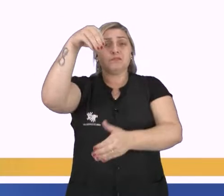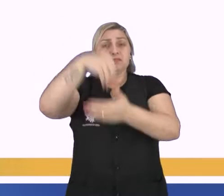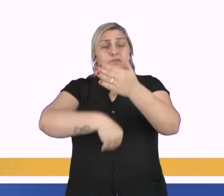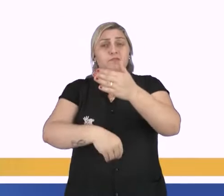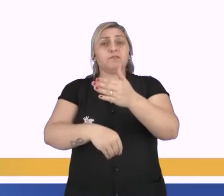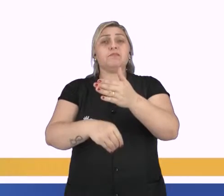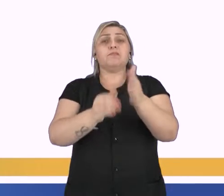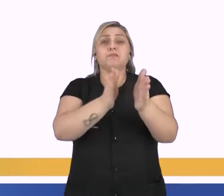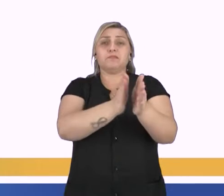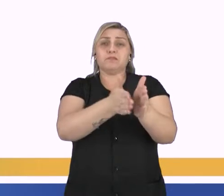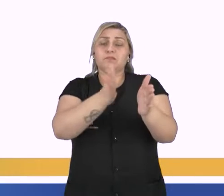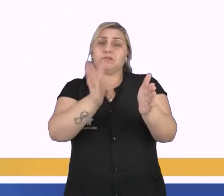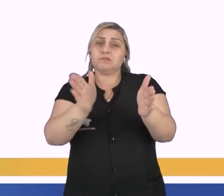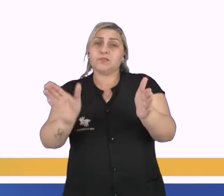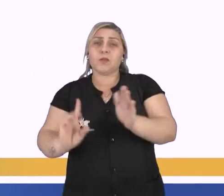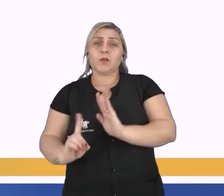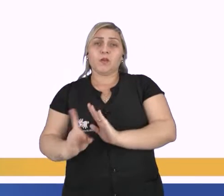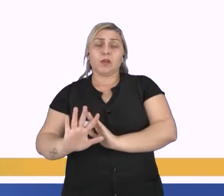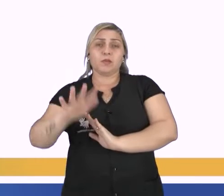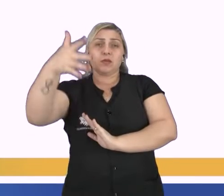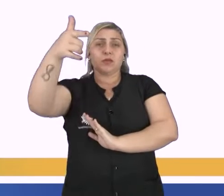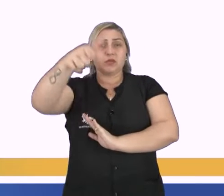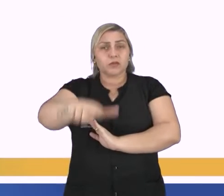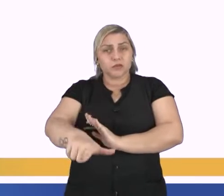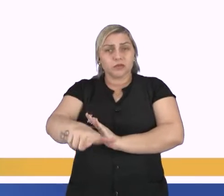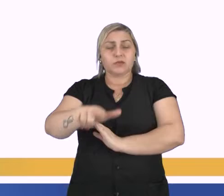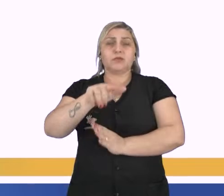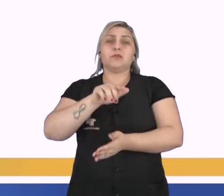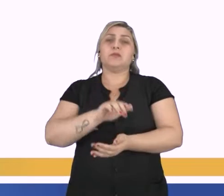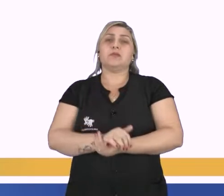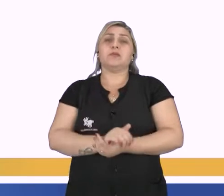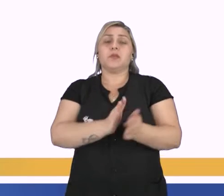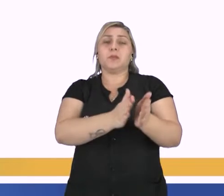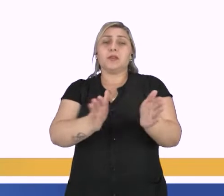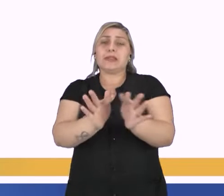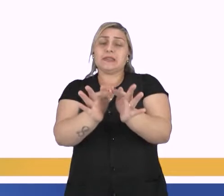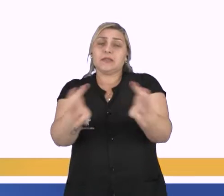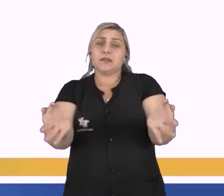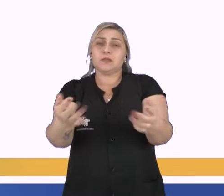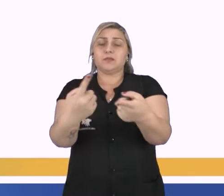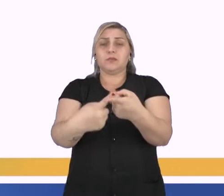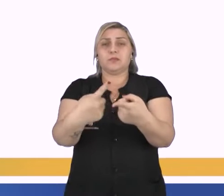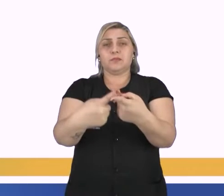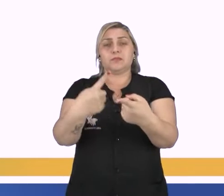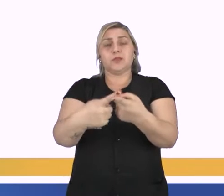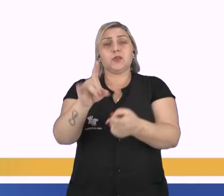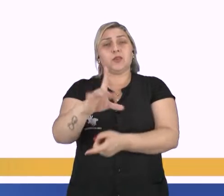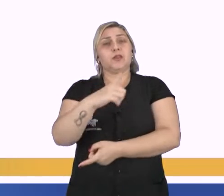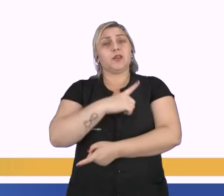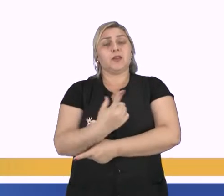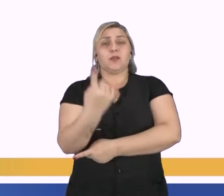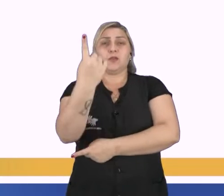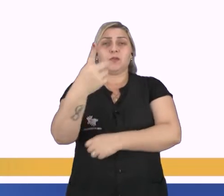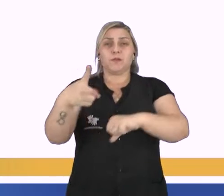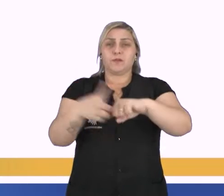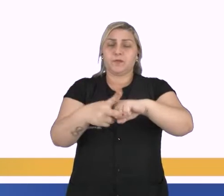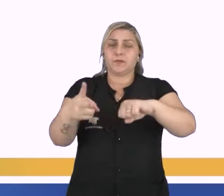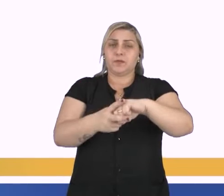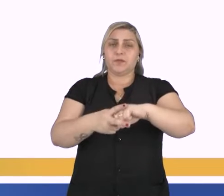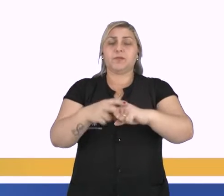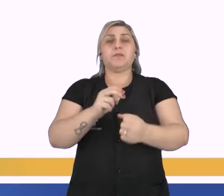daquele período. O dólar aumentou novamente. É um período simples porque só temos a presença de um verbo.